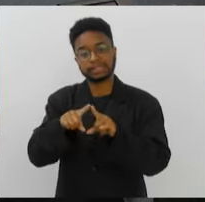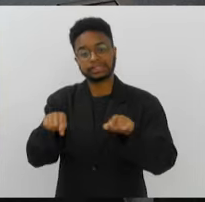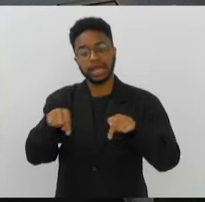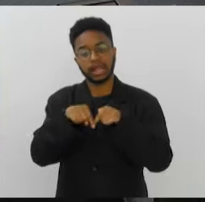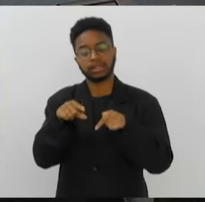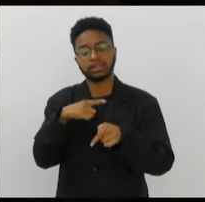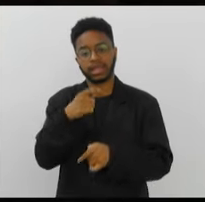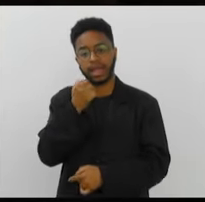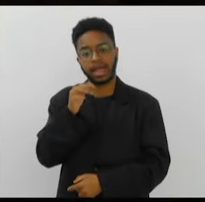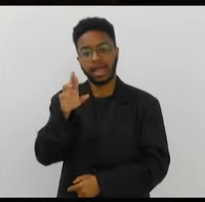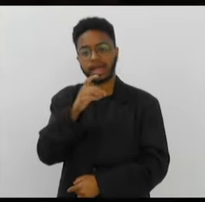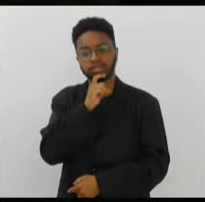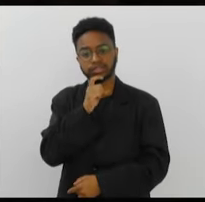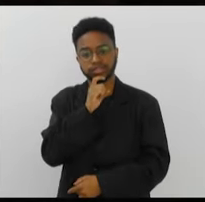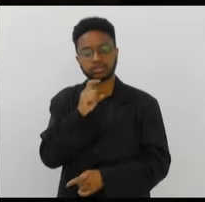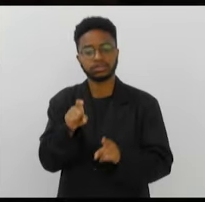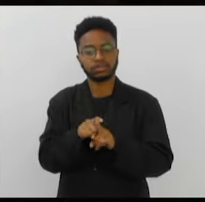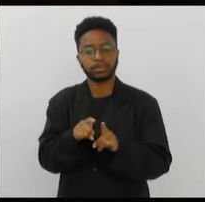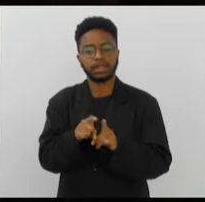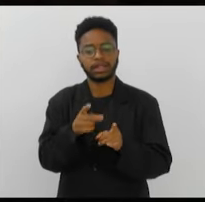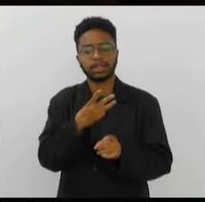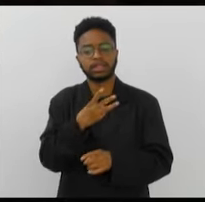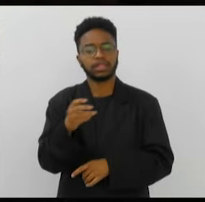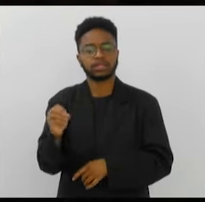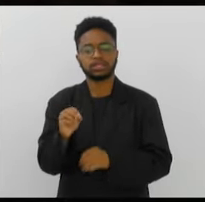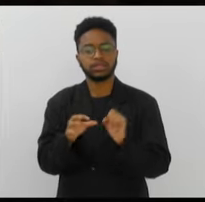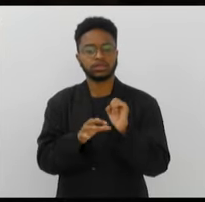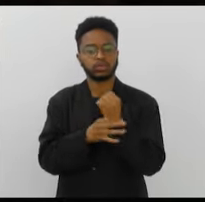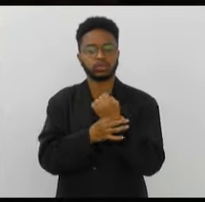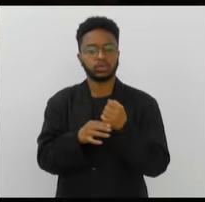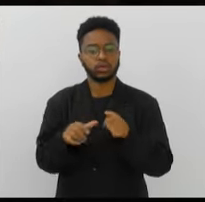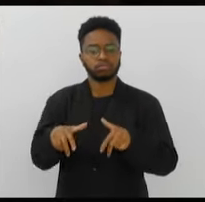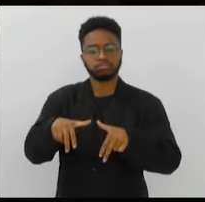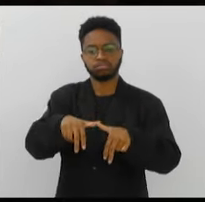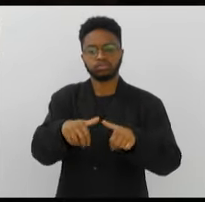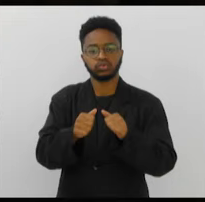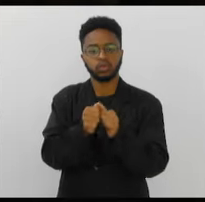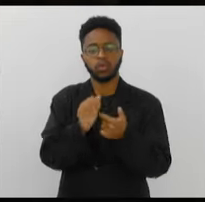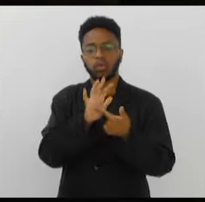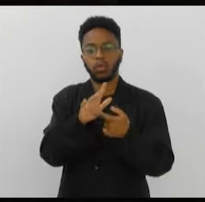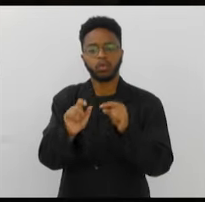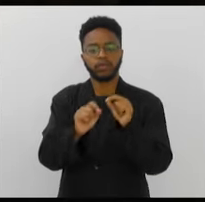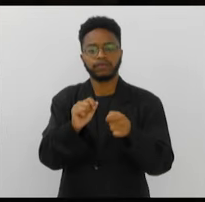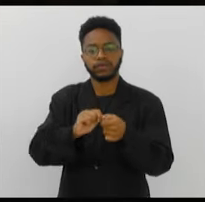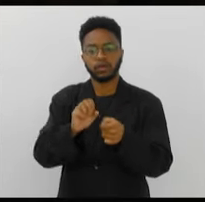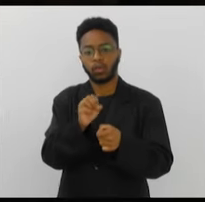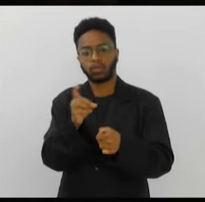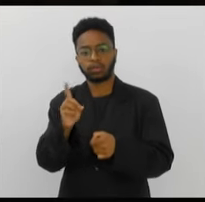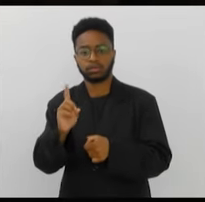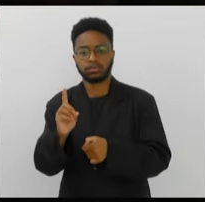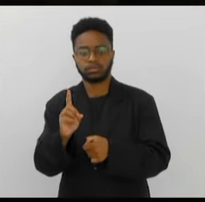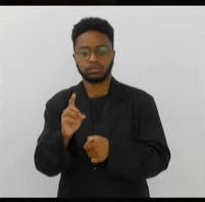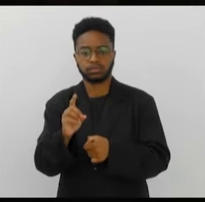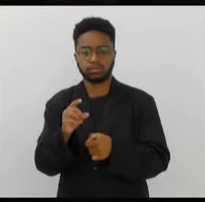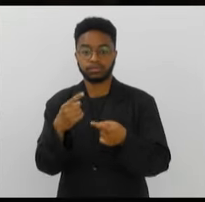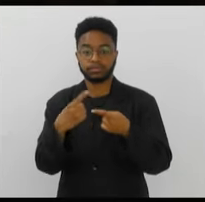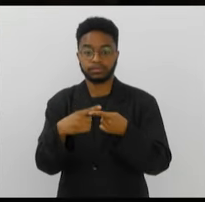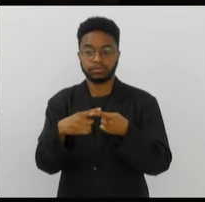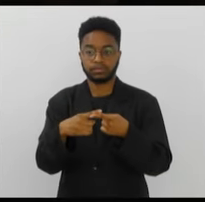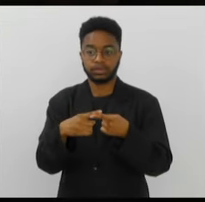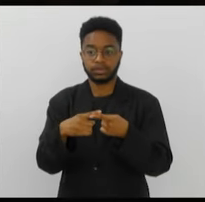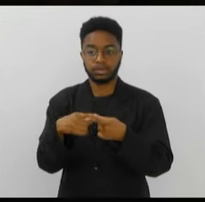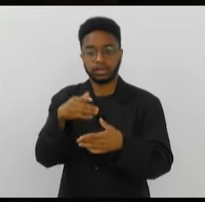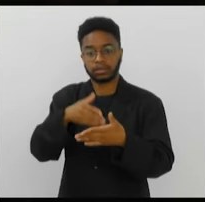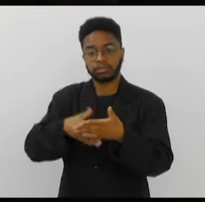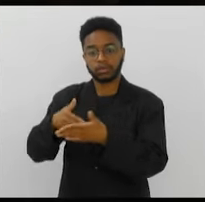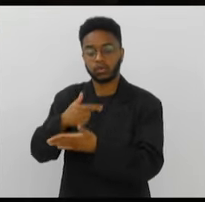ar-condicionado, né, 300 seguranças, determinar o que tem que ser feito ou não. Interpelar o governador